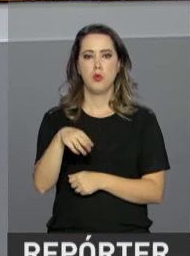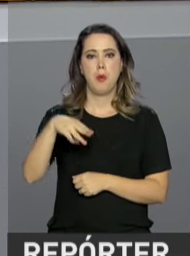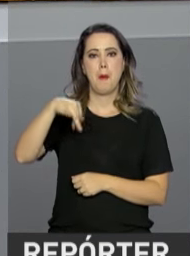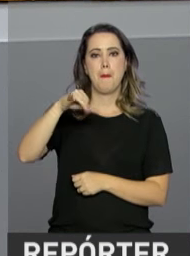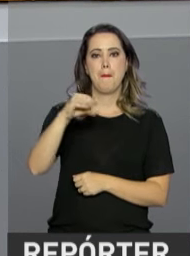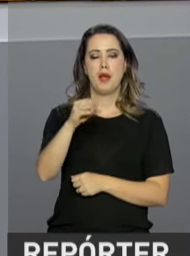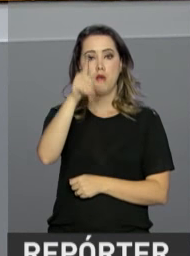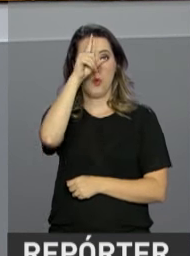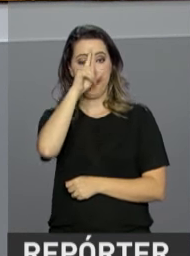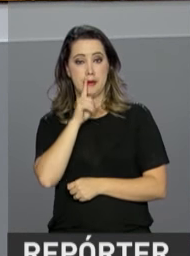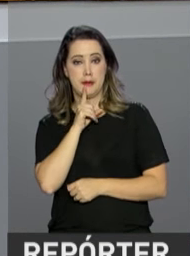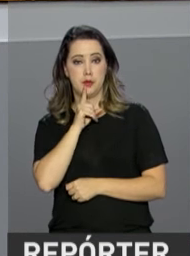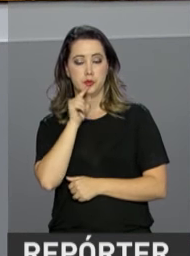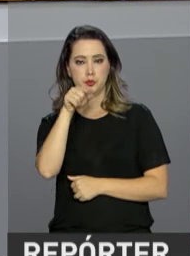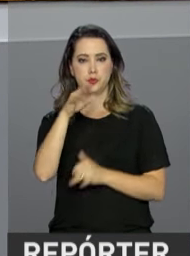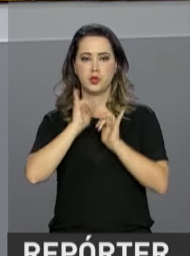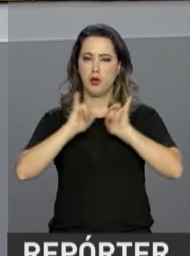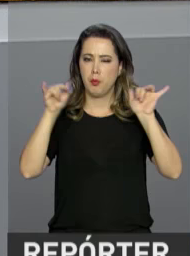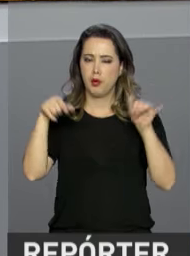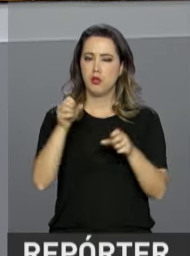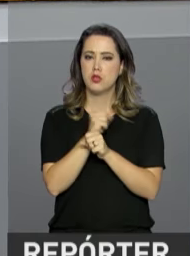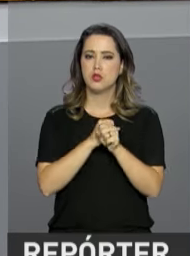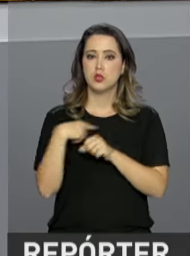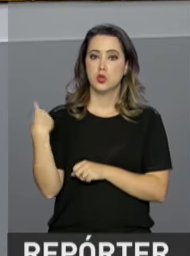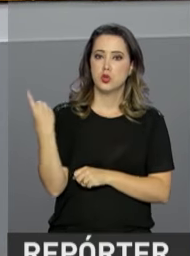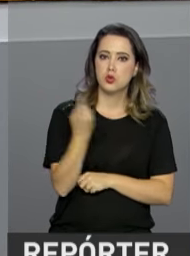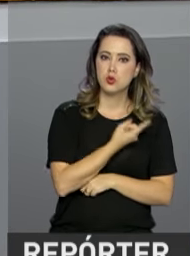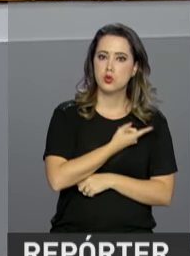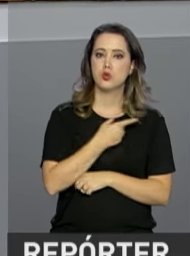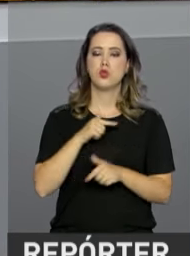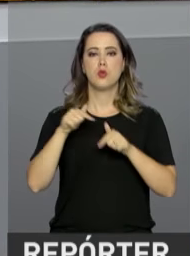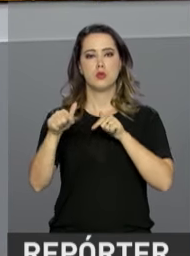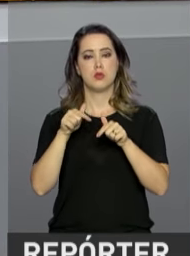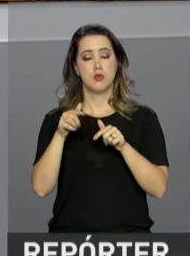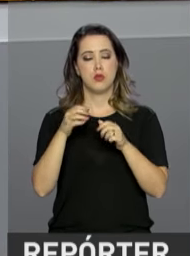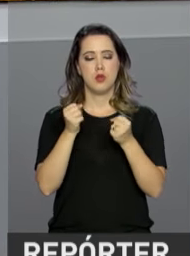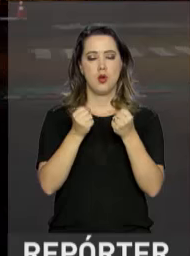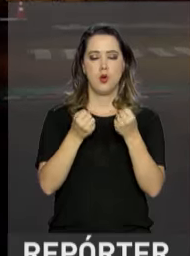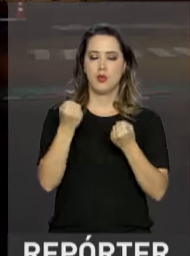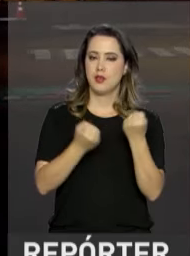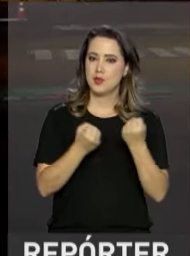é o Maio Amarelo. A campanha deste ano é Nós Somos o Trânsito.